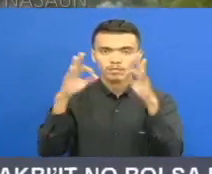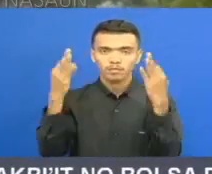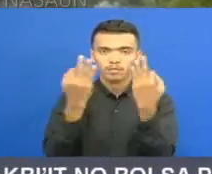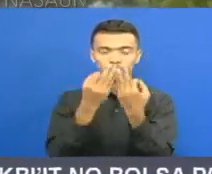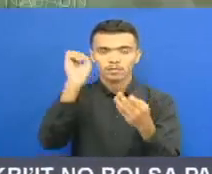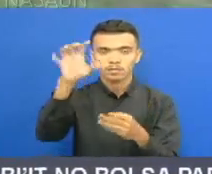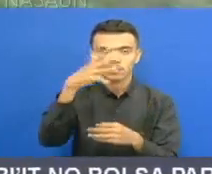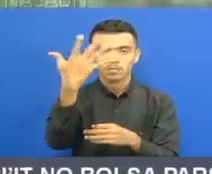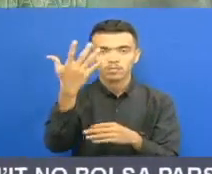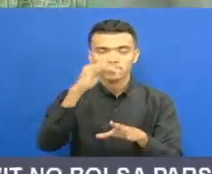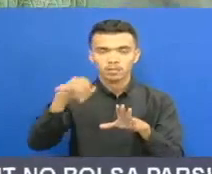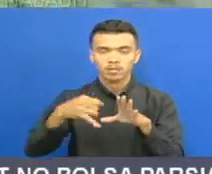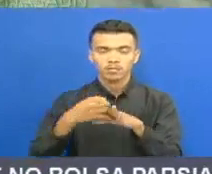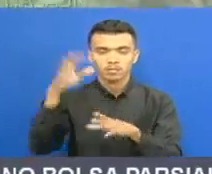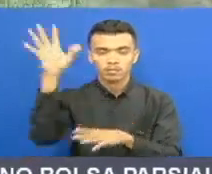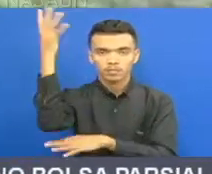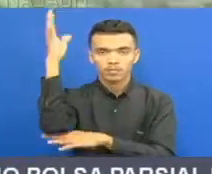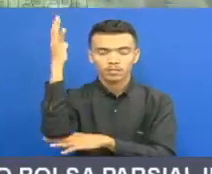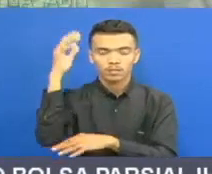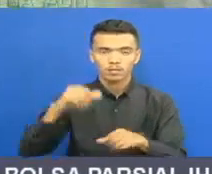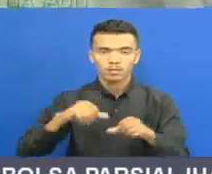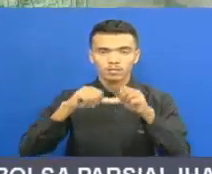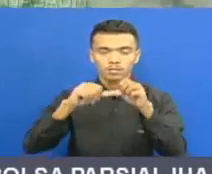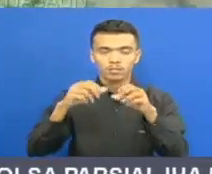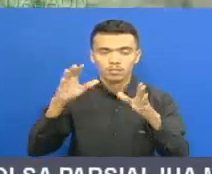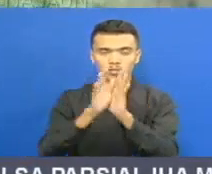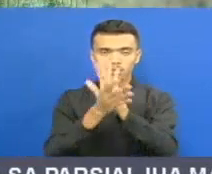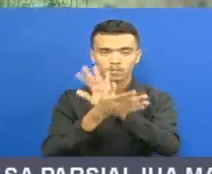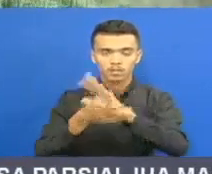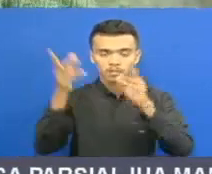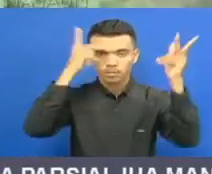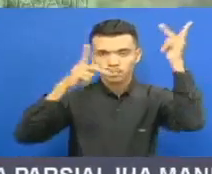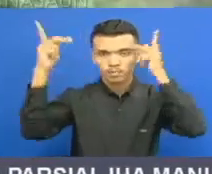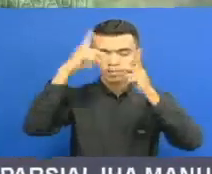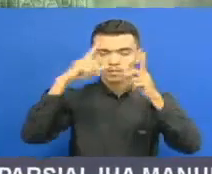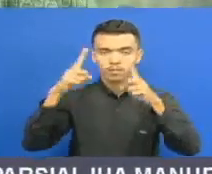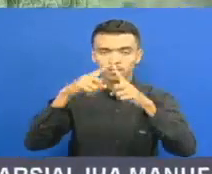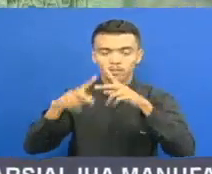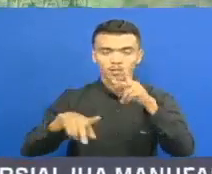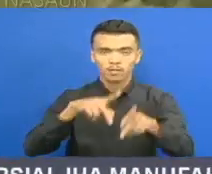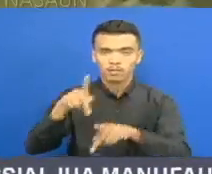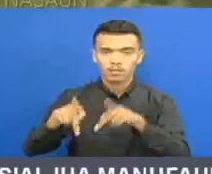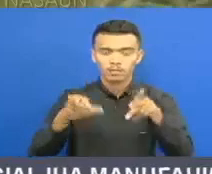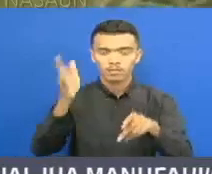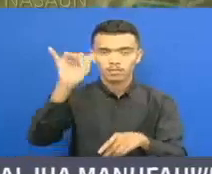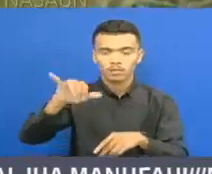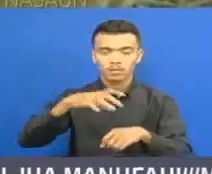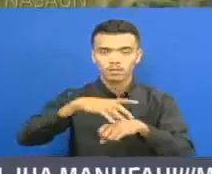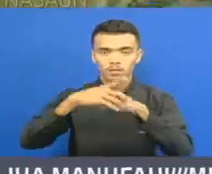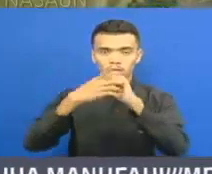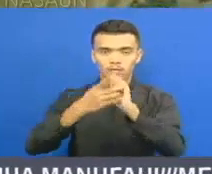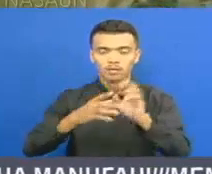raslima inclui plantação. No continua sai preocupação ba residente Sira. Ai mono ne mono ne